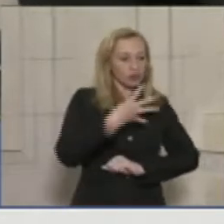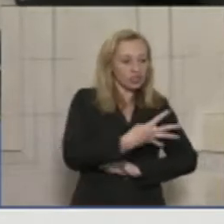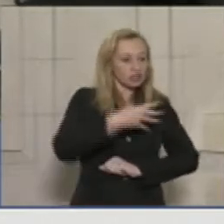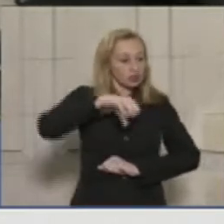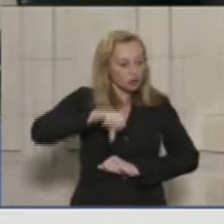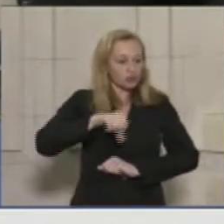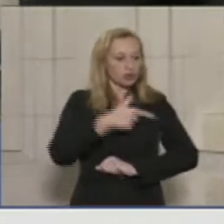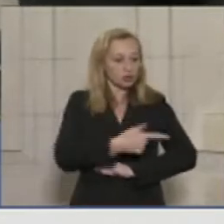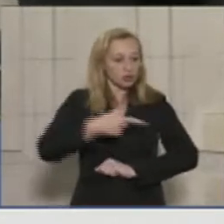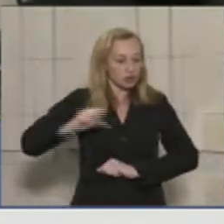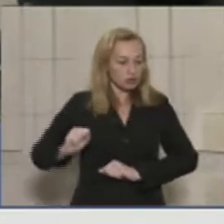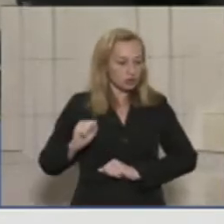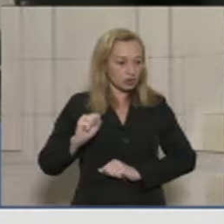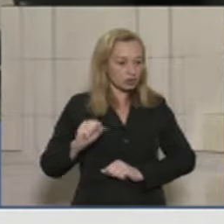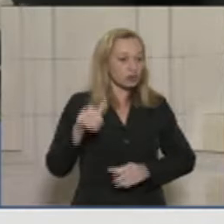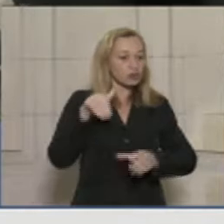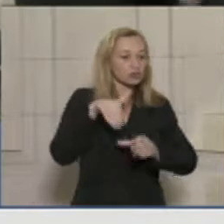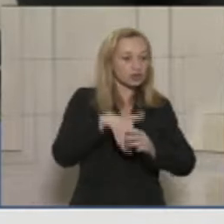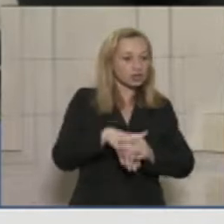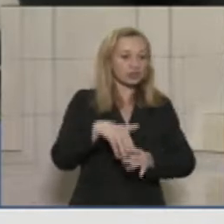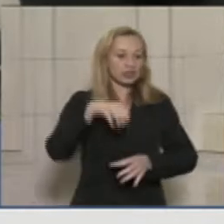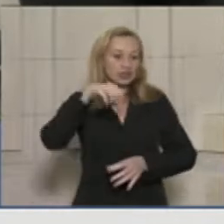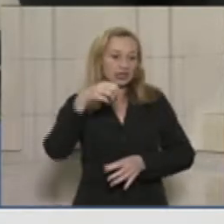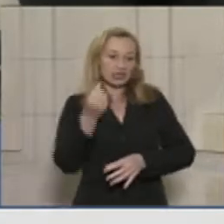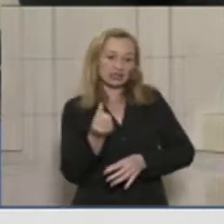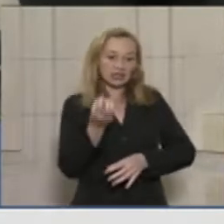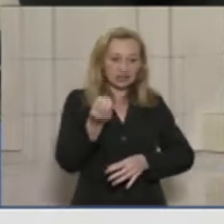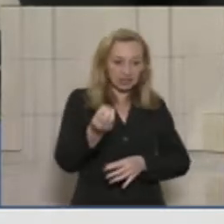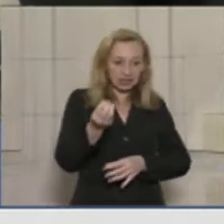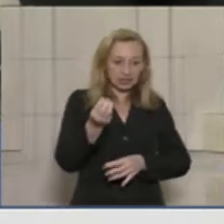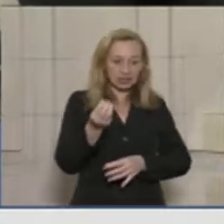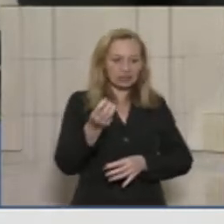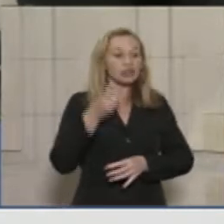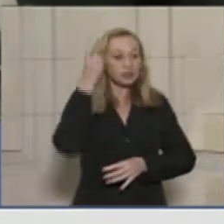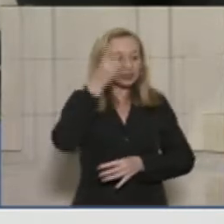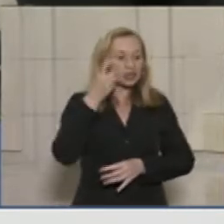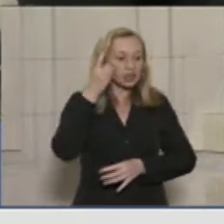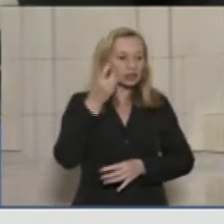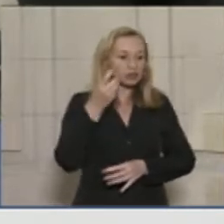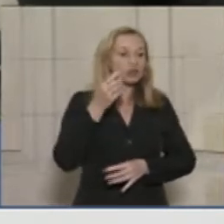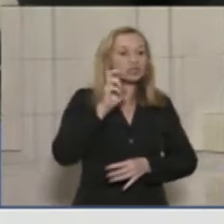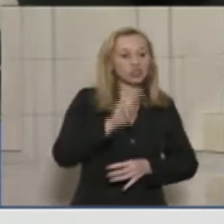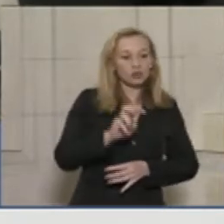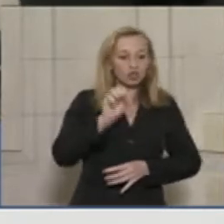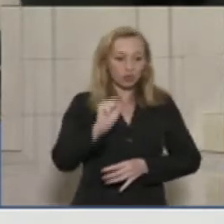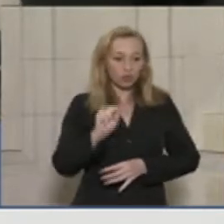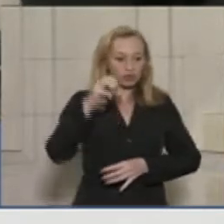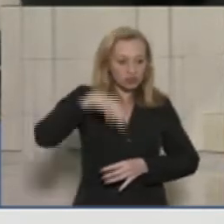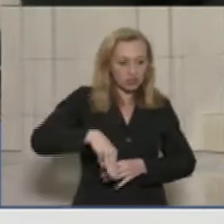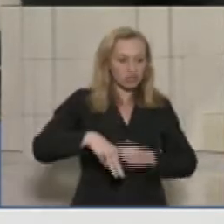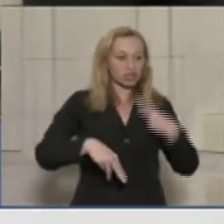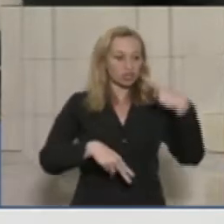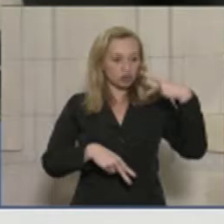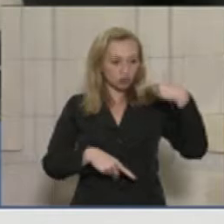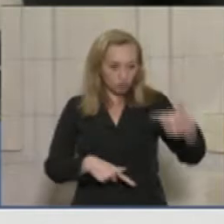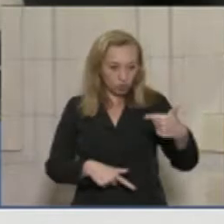4449 de 2018, votando 60 deputados, 58 sim e 2 não.